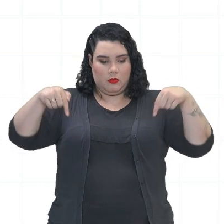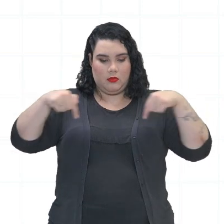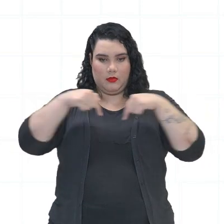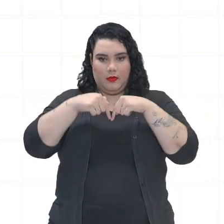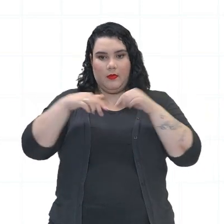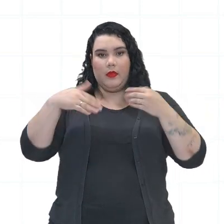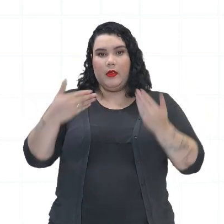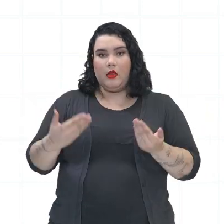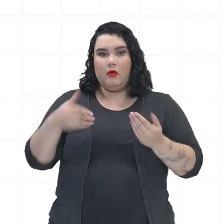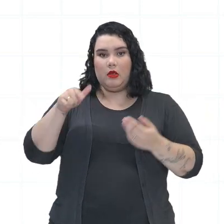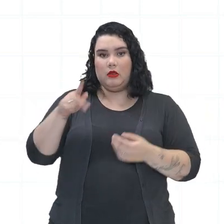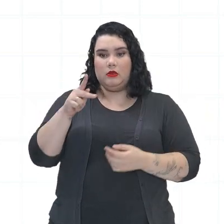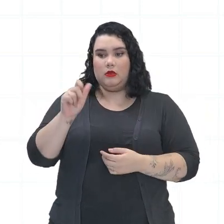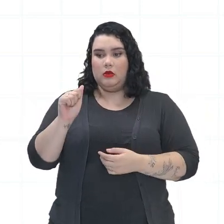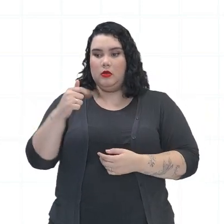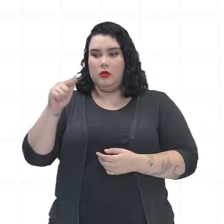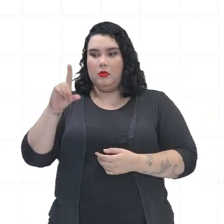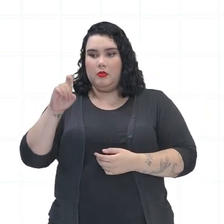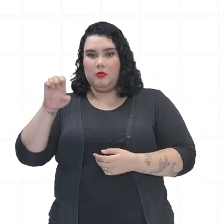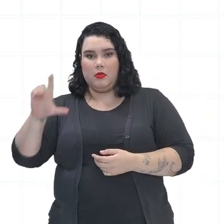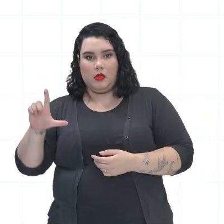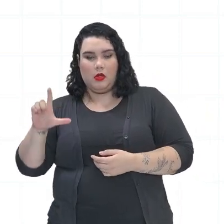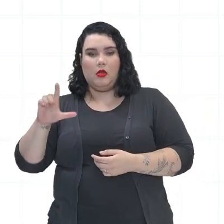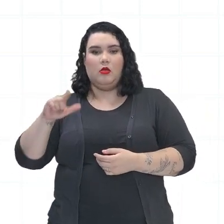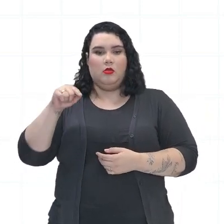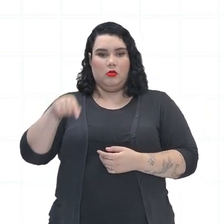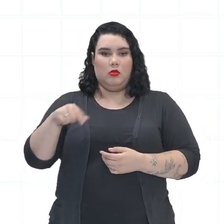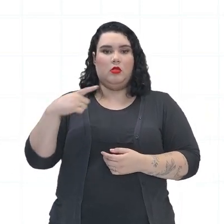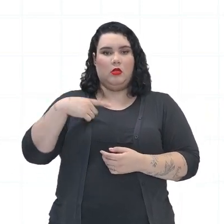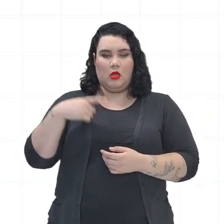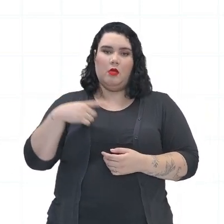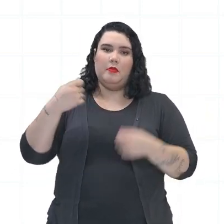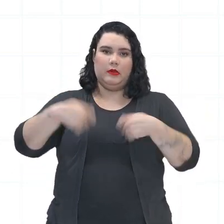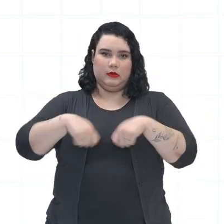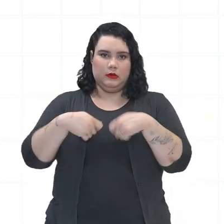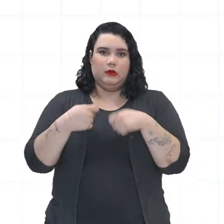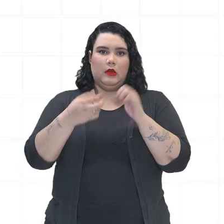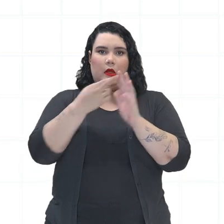na verdade, jogado dessa maneira, com essas paredes aí